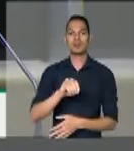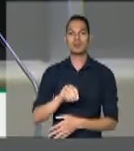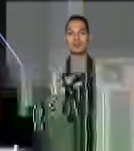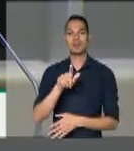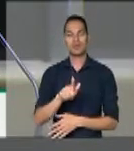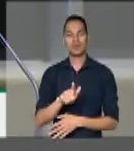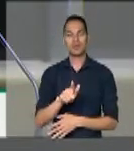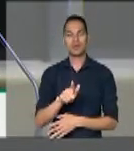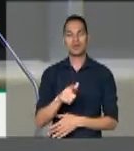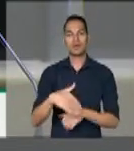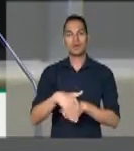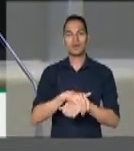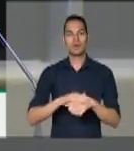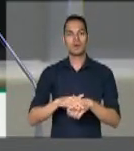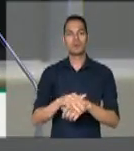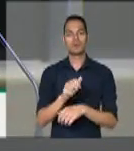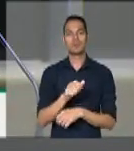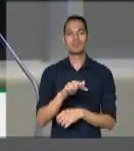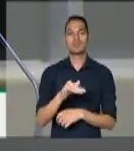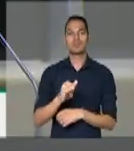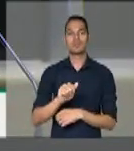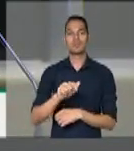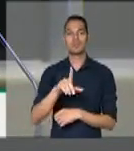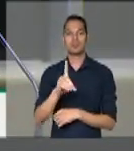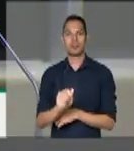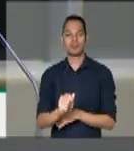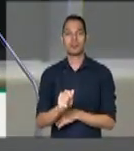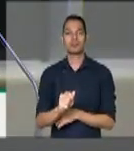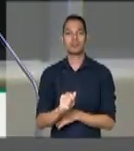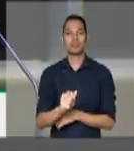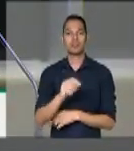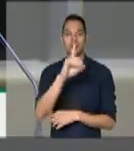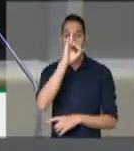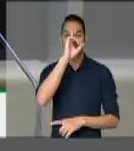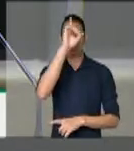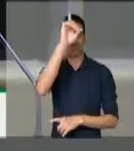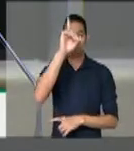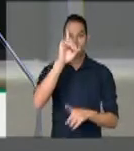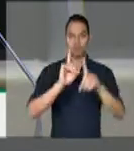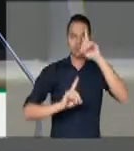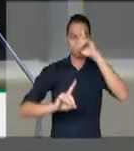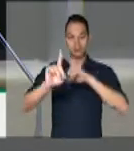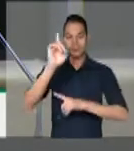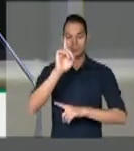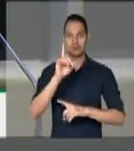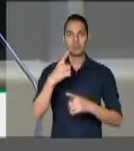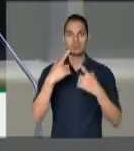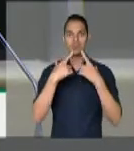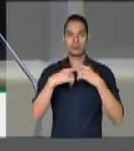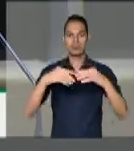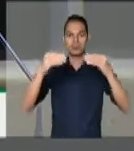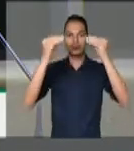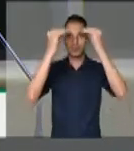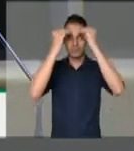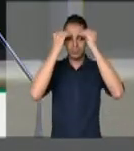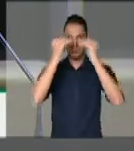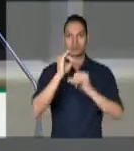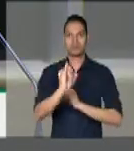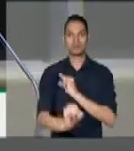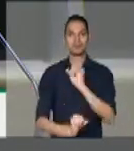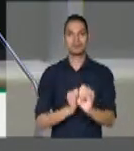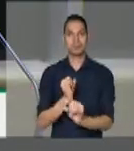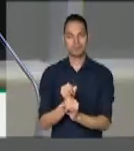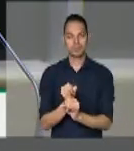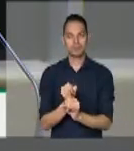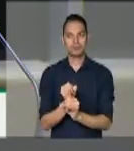Conversa Afiada, que comandava, como poucos, a linguagem da internet. Por não se